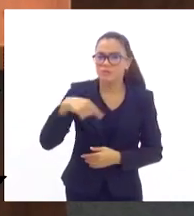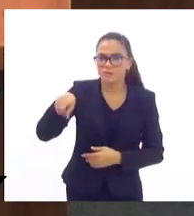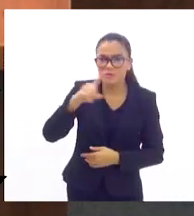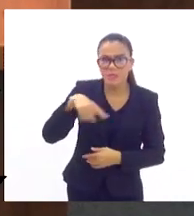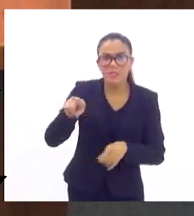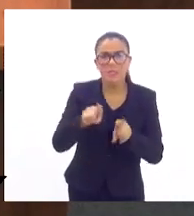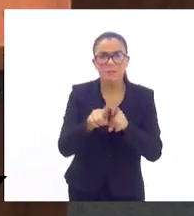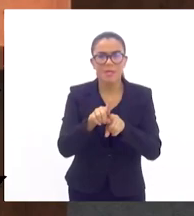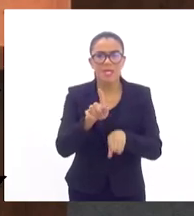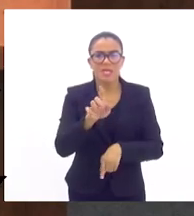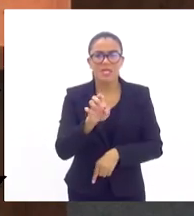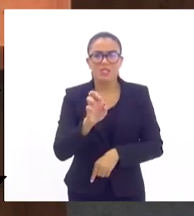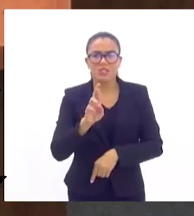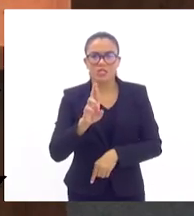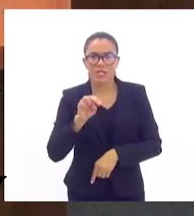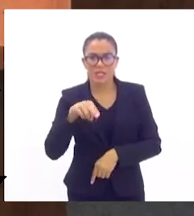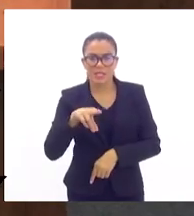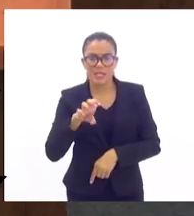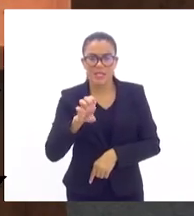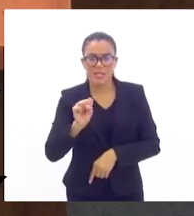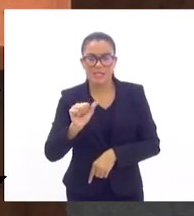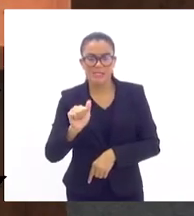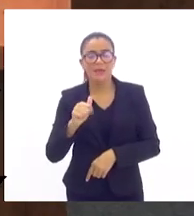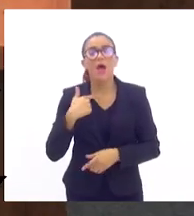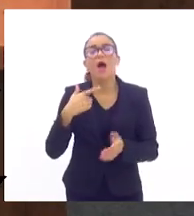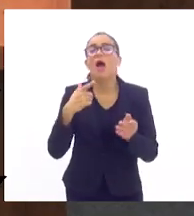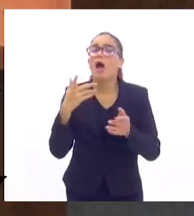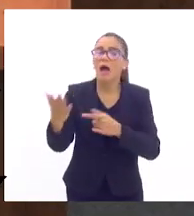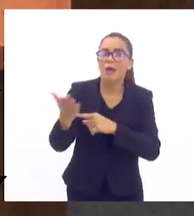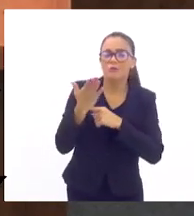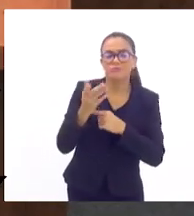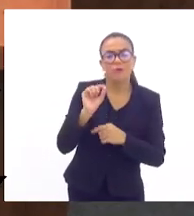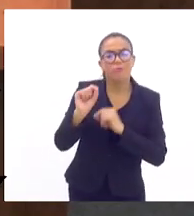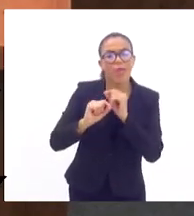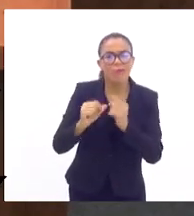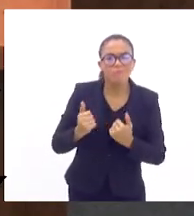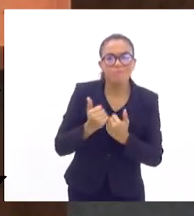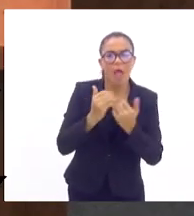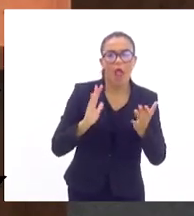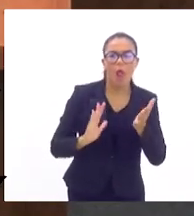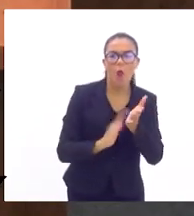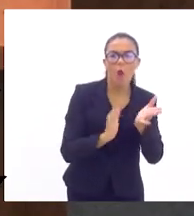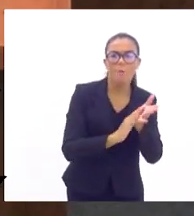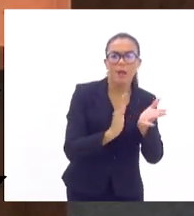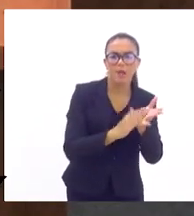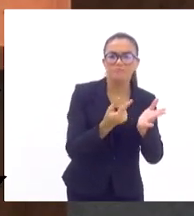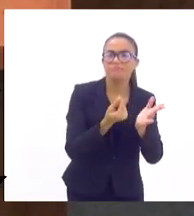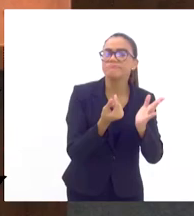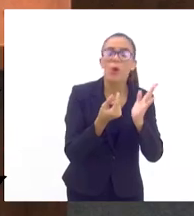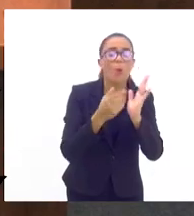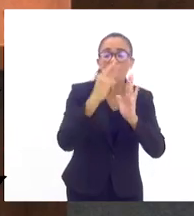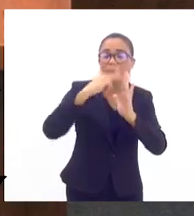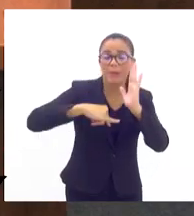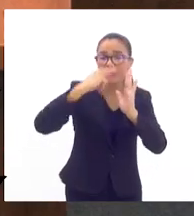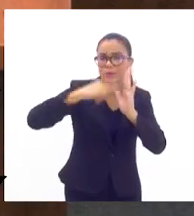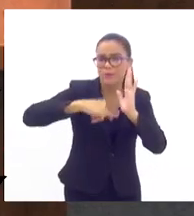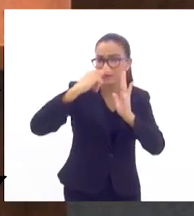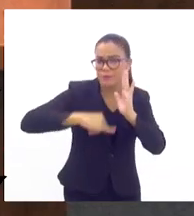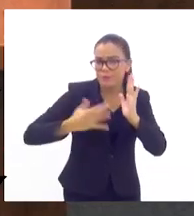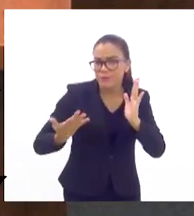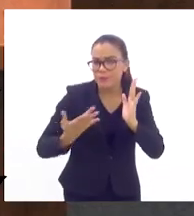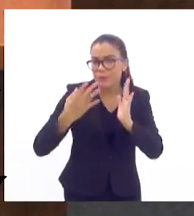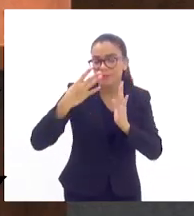e a Gernesa para que nos ajude a cobrar esse plano, caso já tenham, que também nos apresentem, porque nós precisamos mostrar para a população qual é a solução